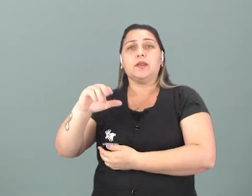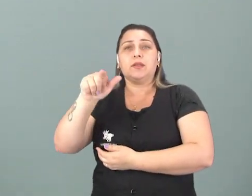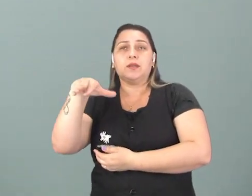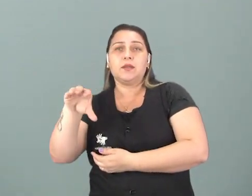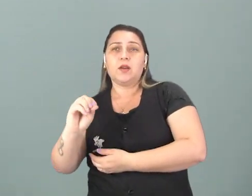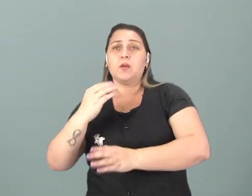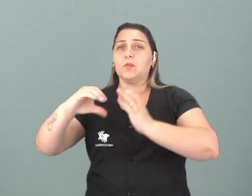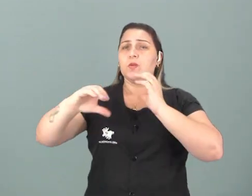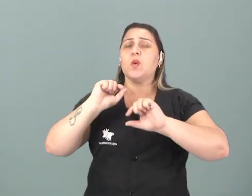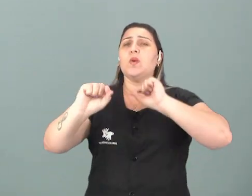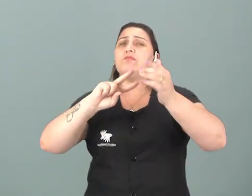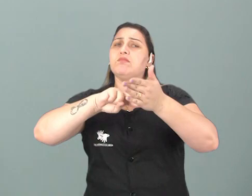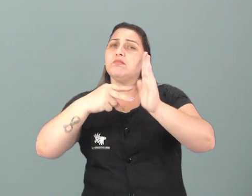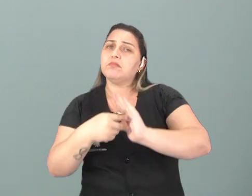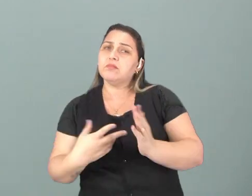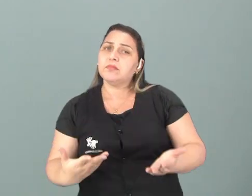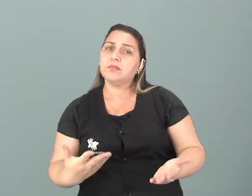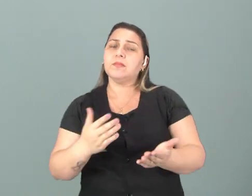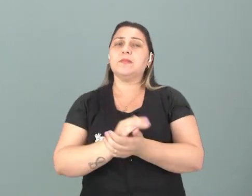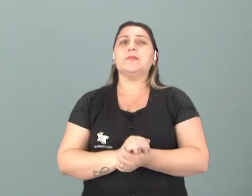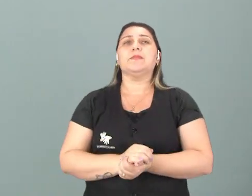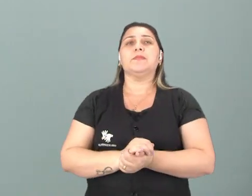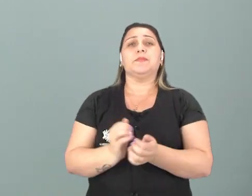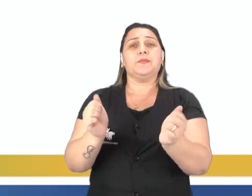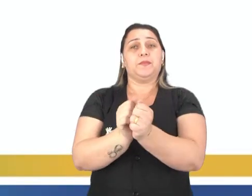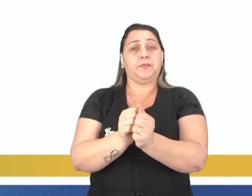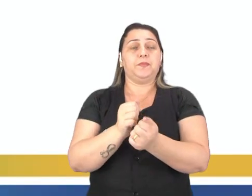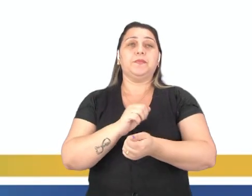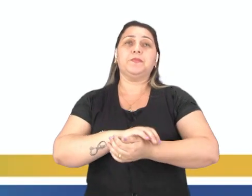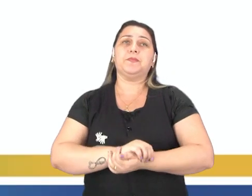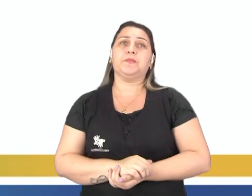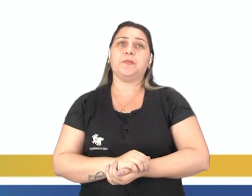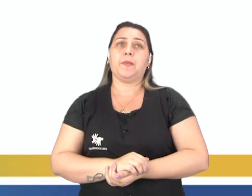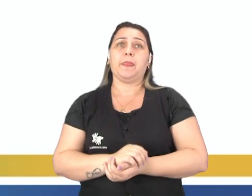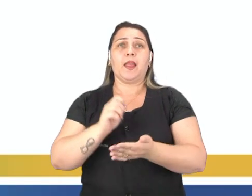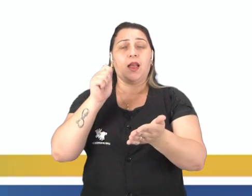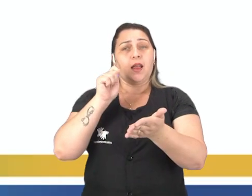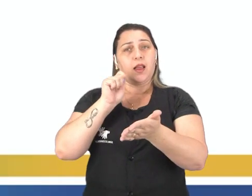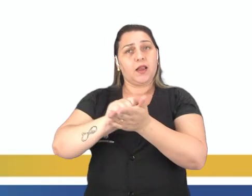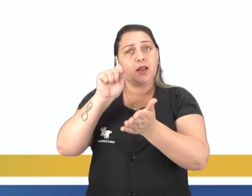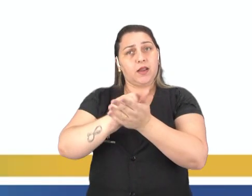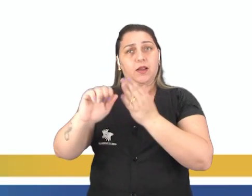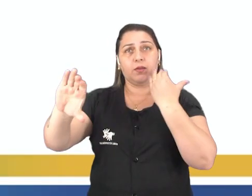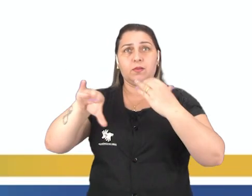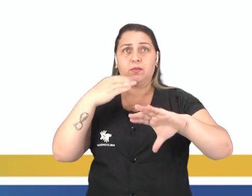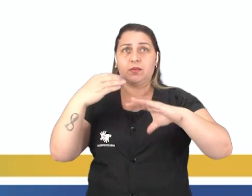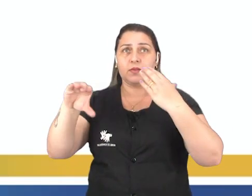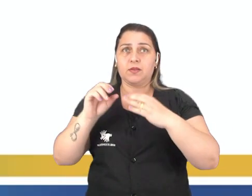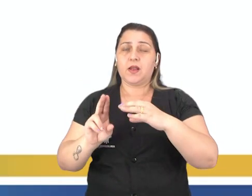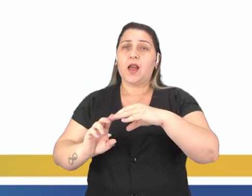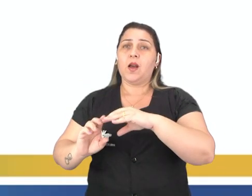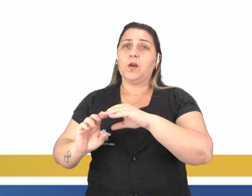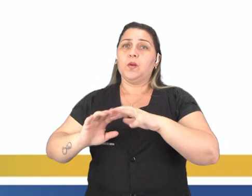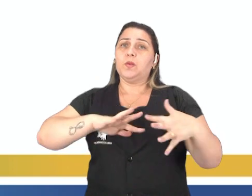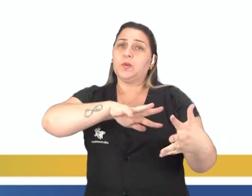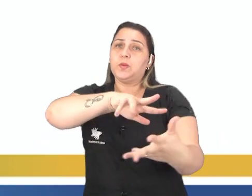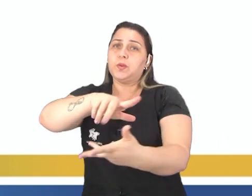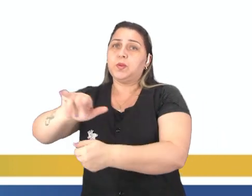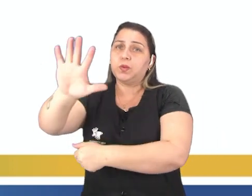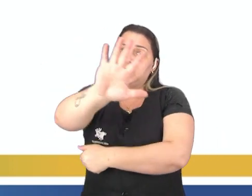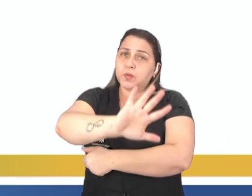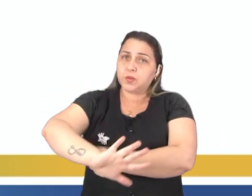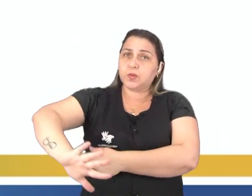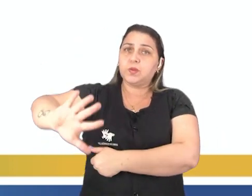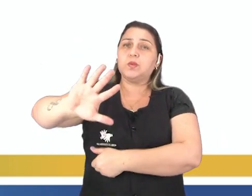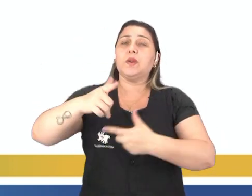notação musical. O que é isso? Vamos acompanhar comigo. A escrita musical, ela é universal, ou seja,